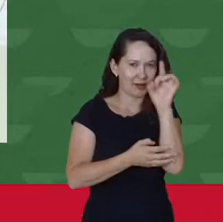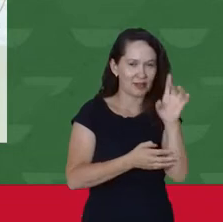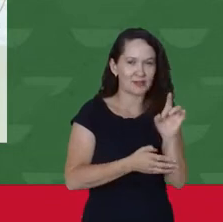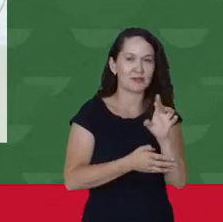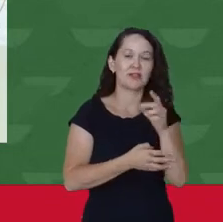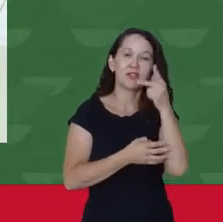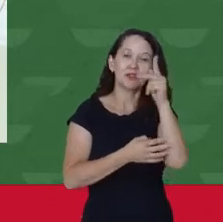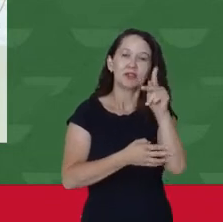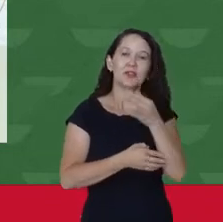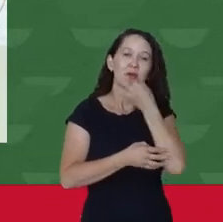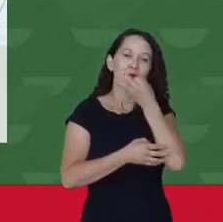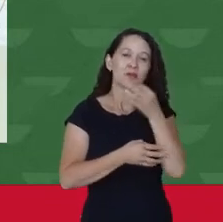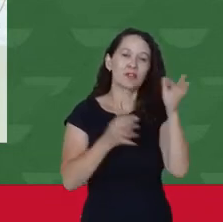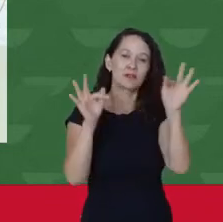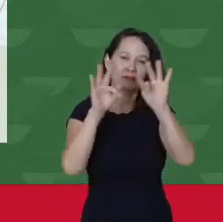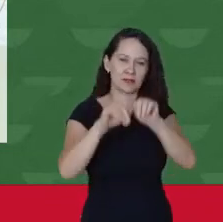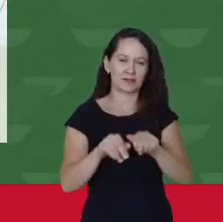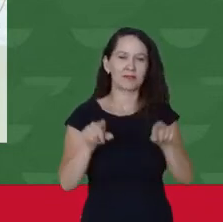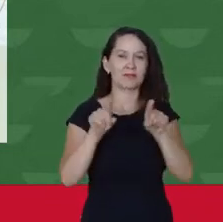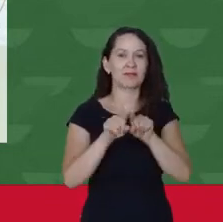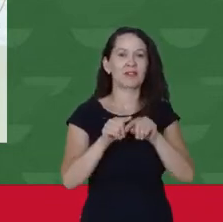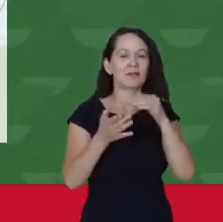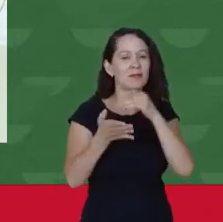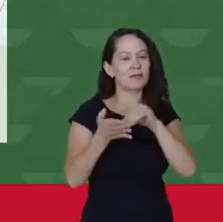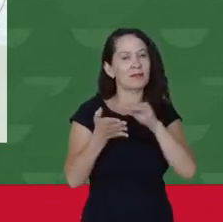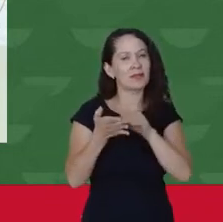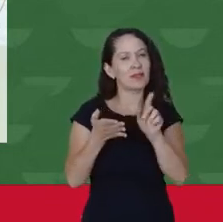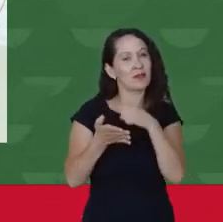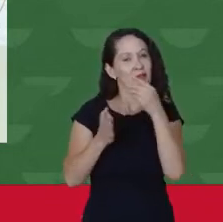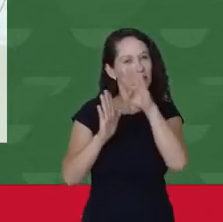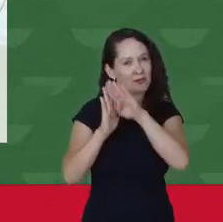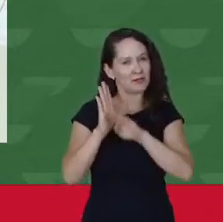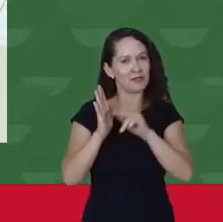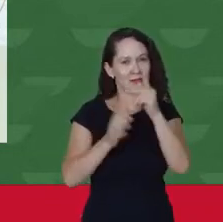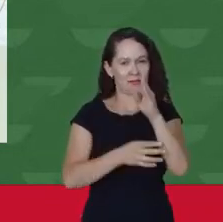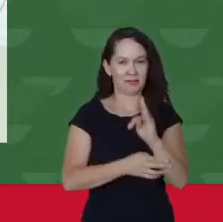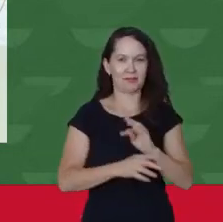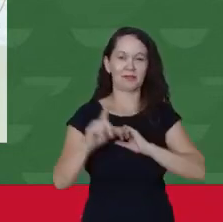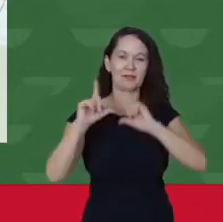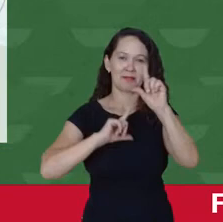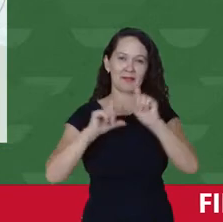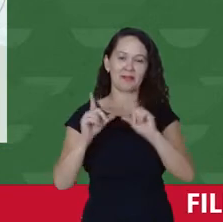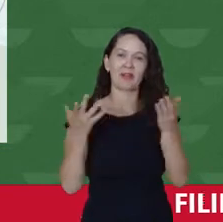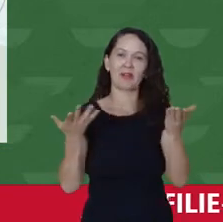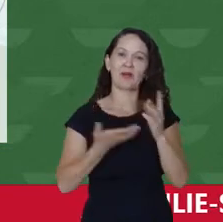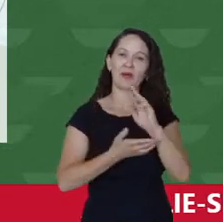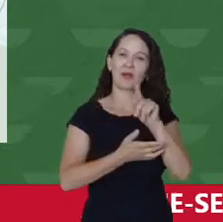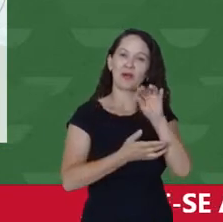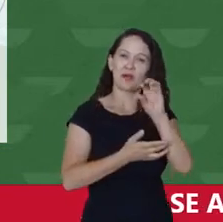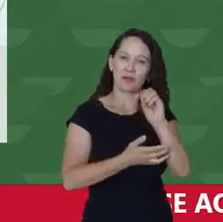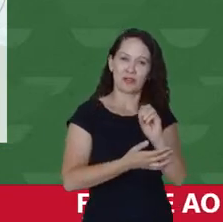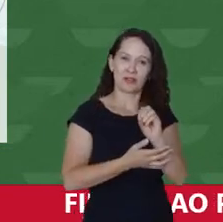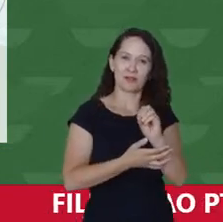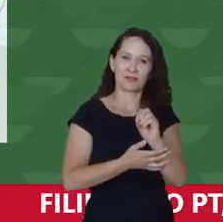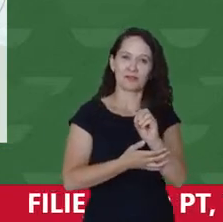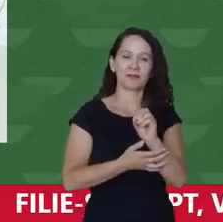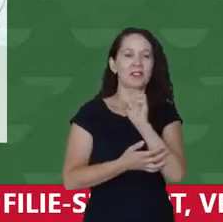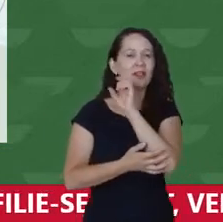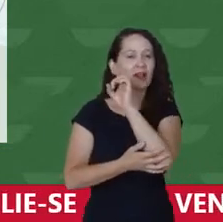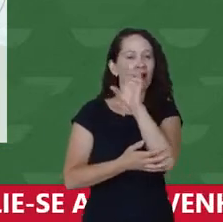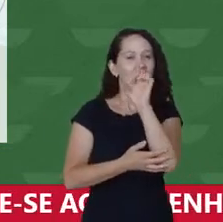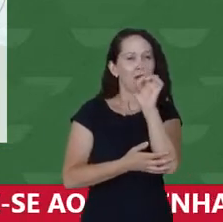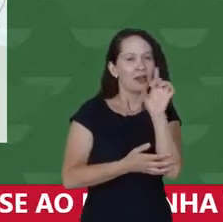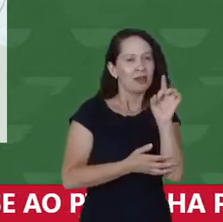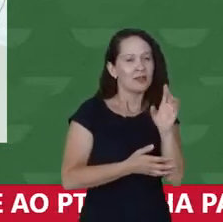a sua consideração final e também a sua mensagem neste nosso programa da TV PT. E eu passo para o Rogério, vamos passando para cada um